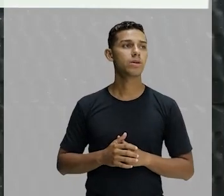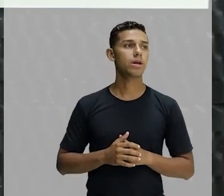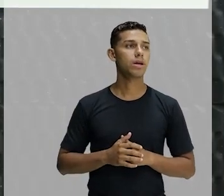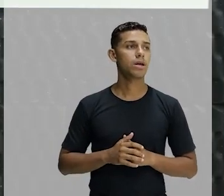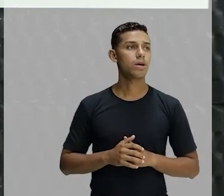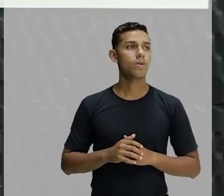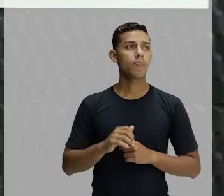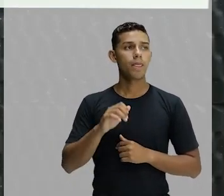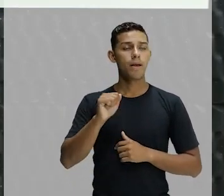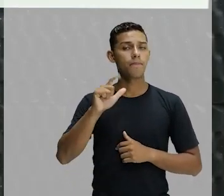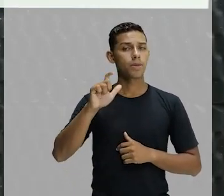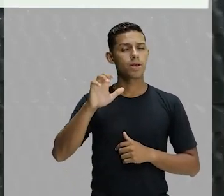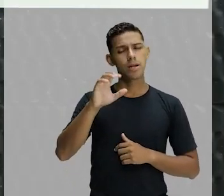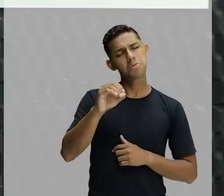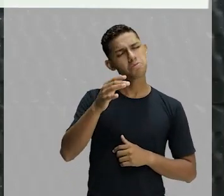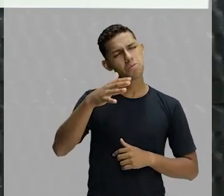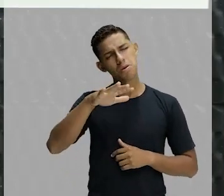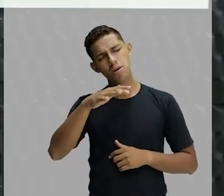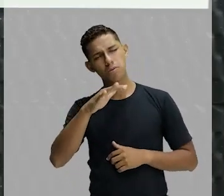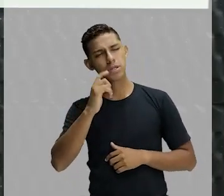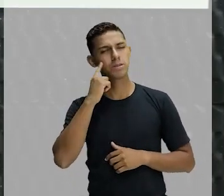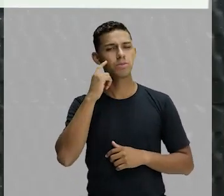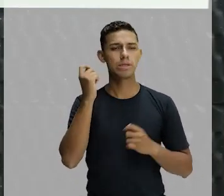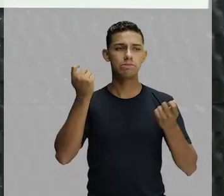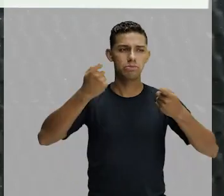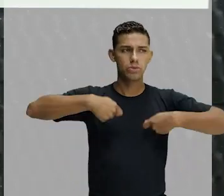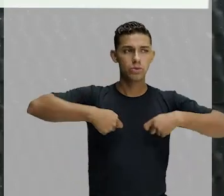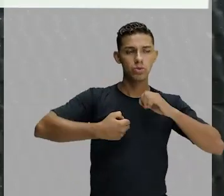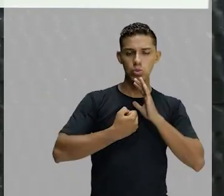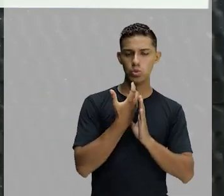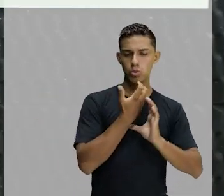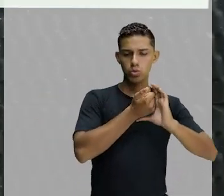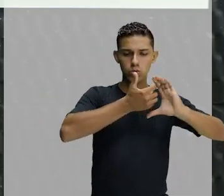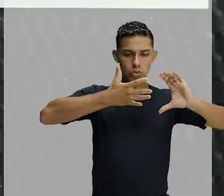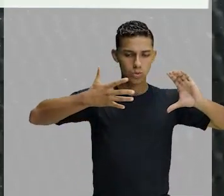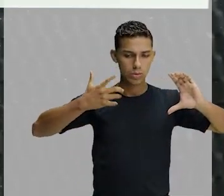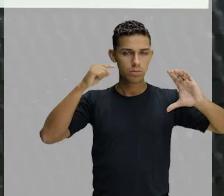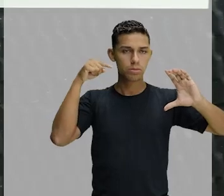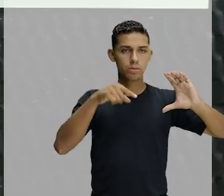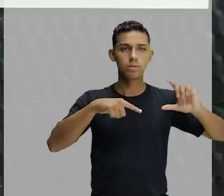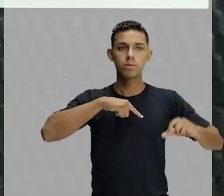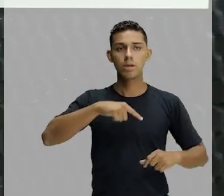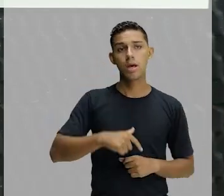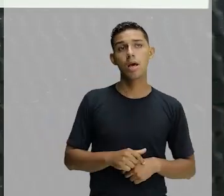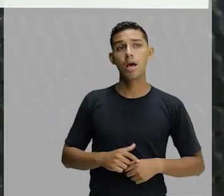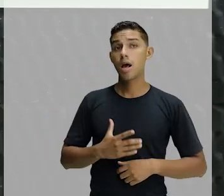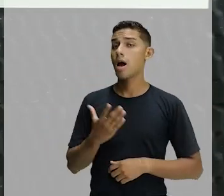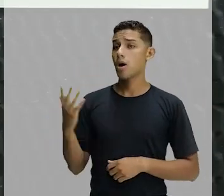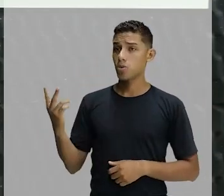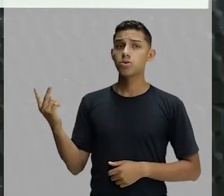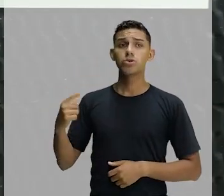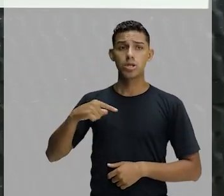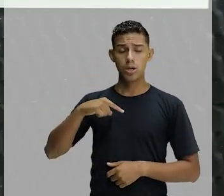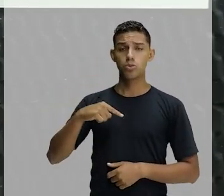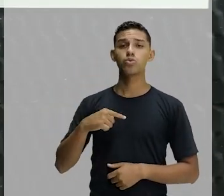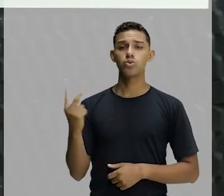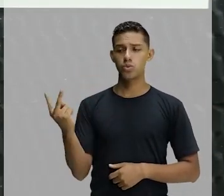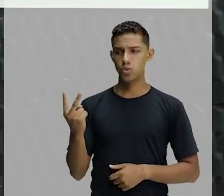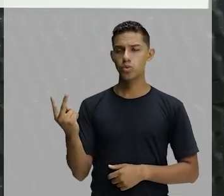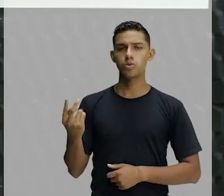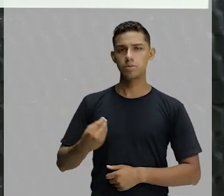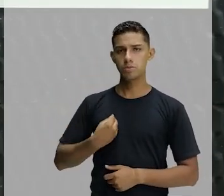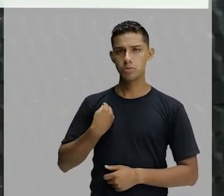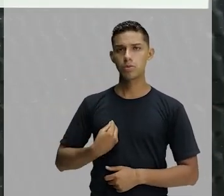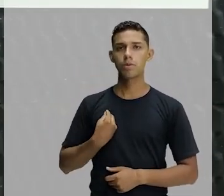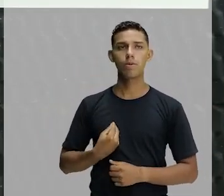apresentando uma contribuição parcial para a codificação da característica, aqui eu vou ter os dois alelos atuando. De